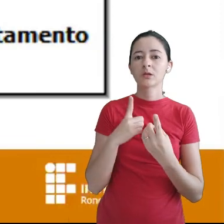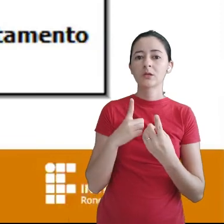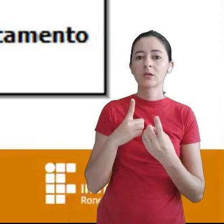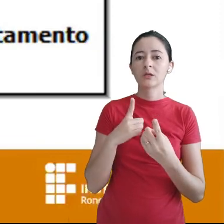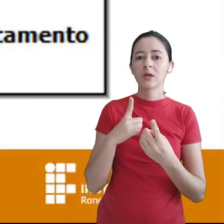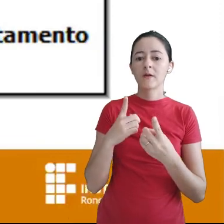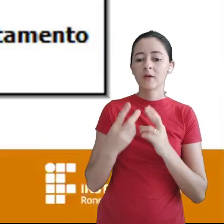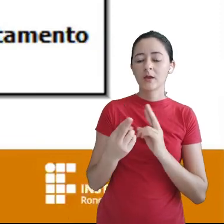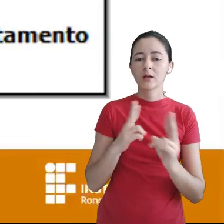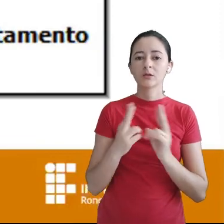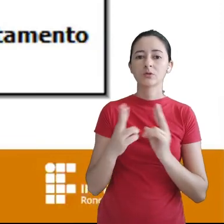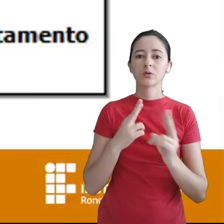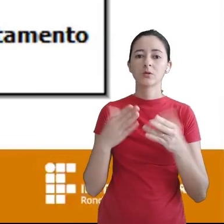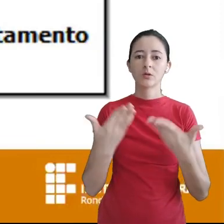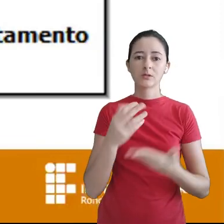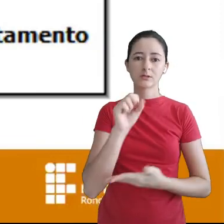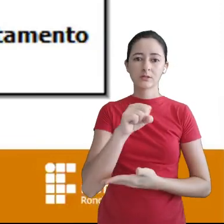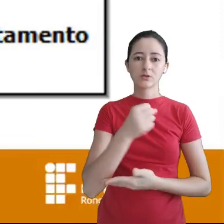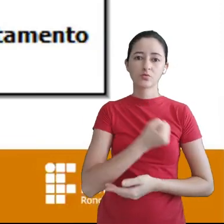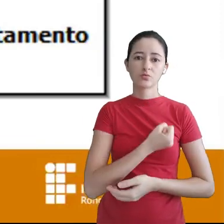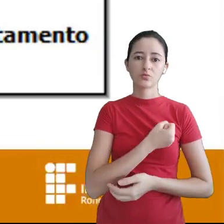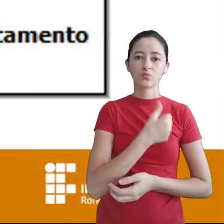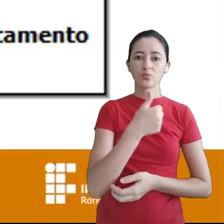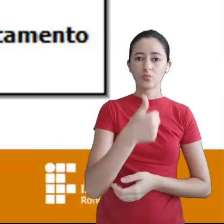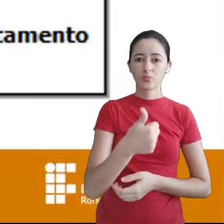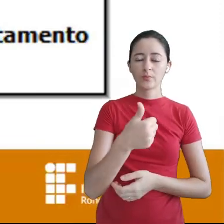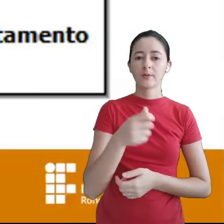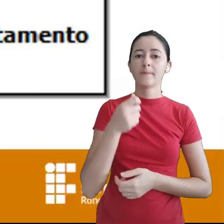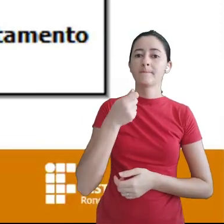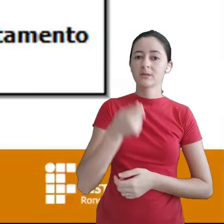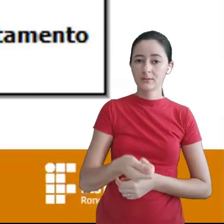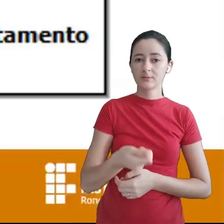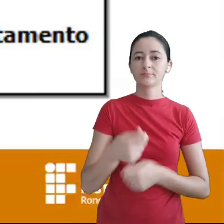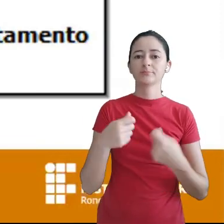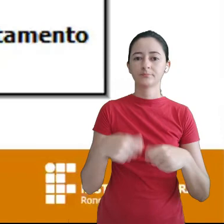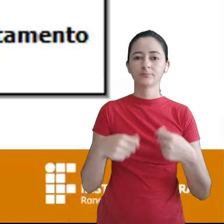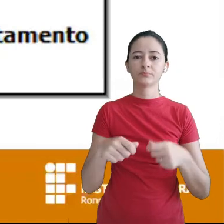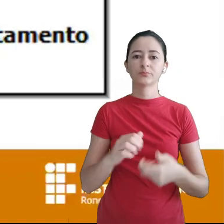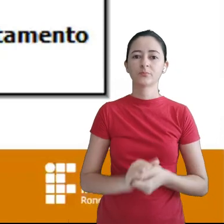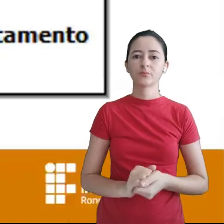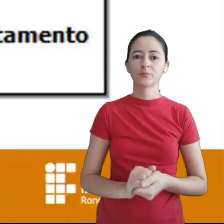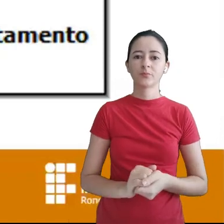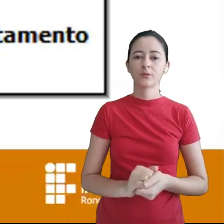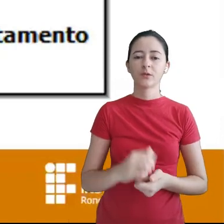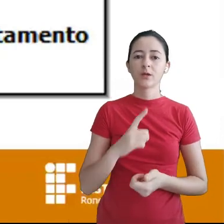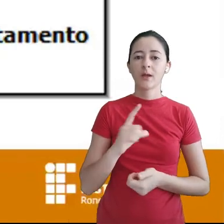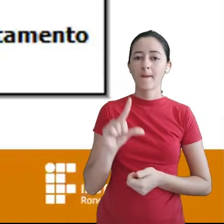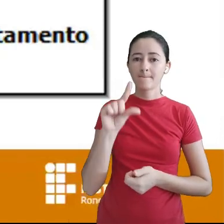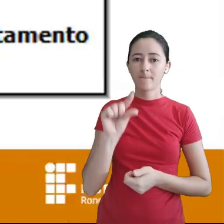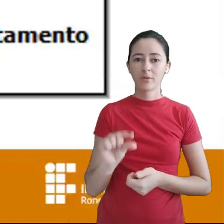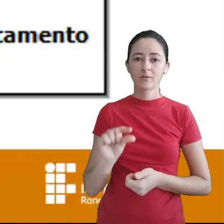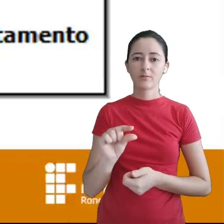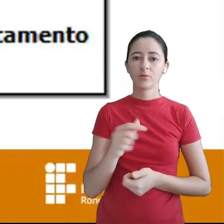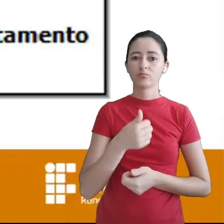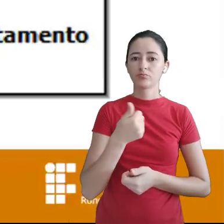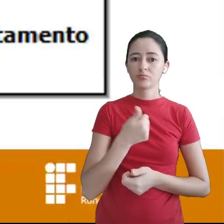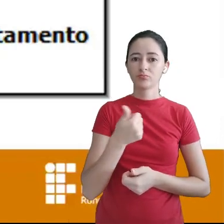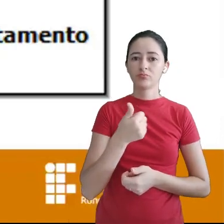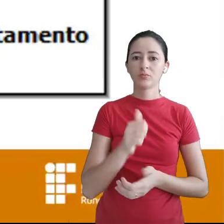departamento ele está inserido. Então, se é sim, o número é 1. Então é obrigatório. Então está aqui.